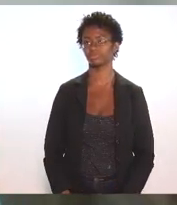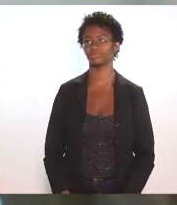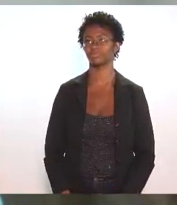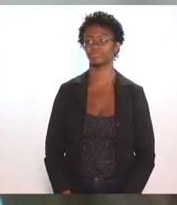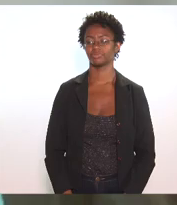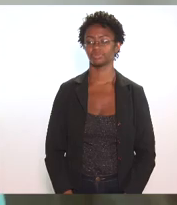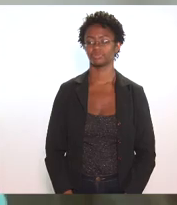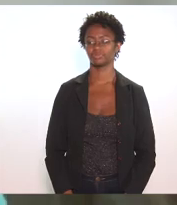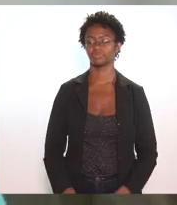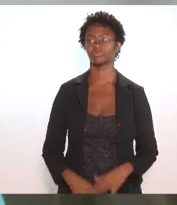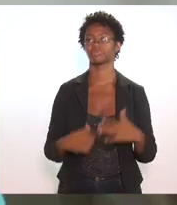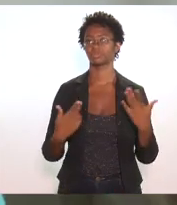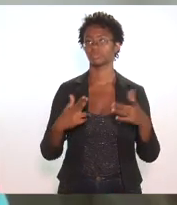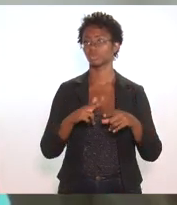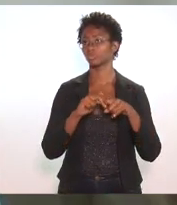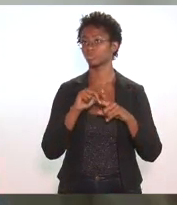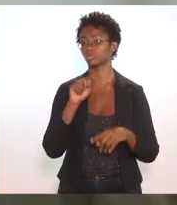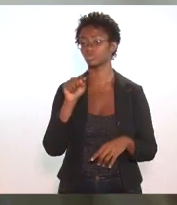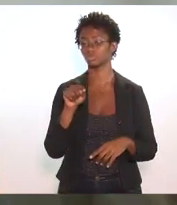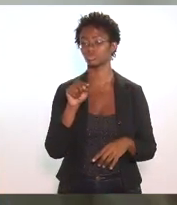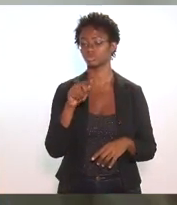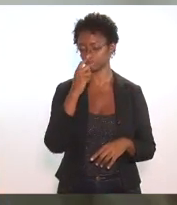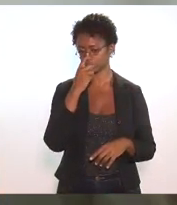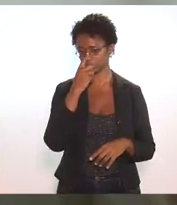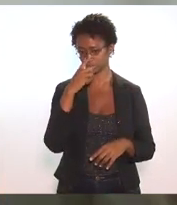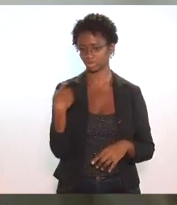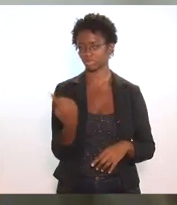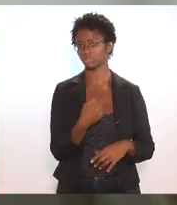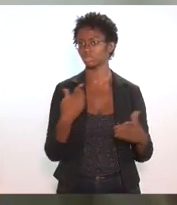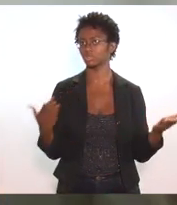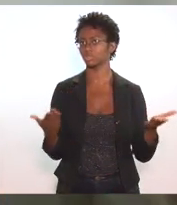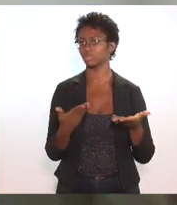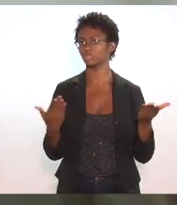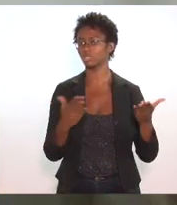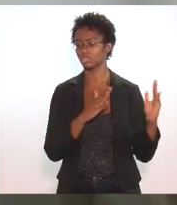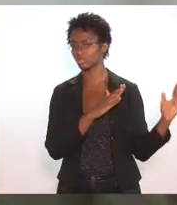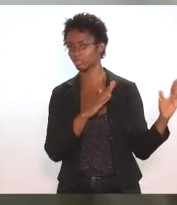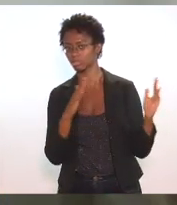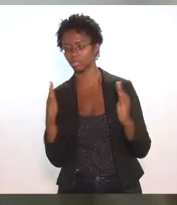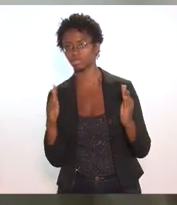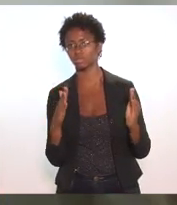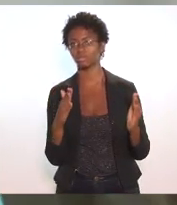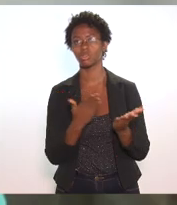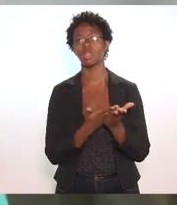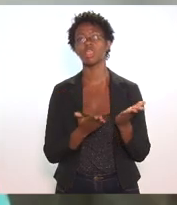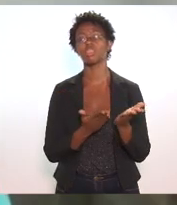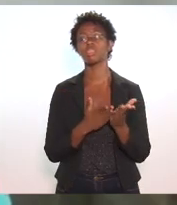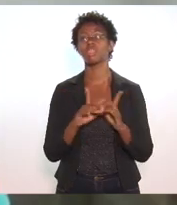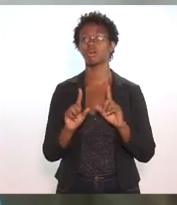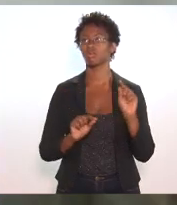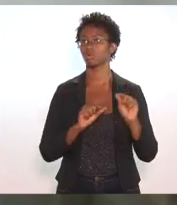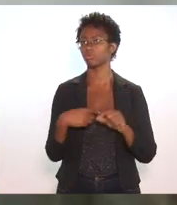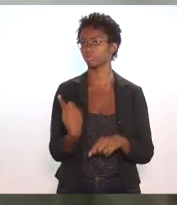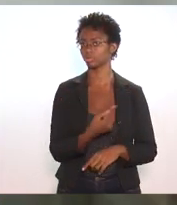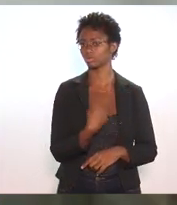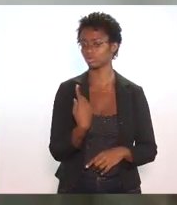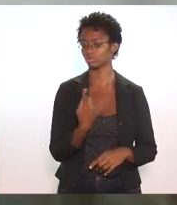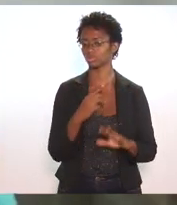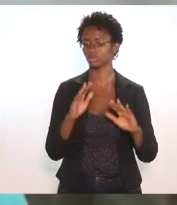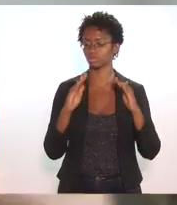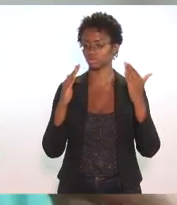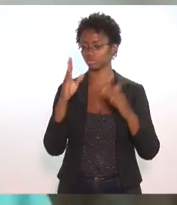Então, diante disso, nós estamos nesse momento. E o que é que nos resta nesse momento? Quando o